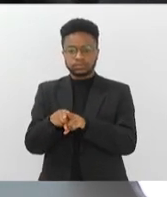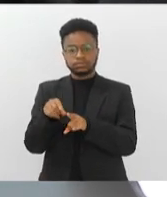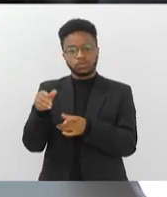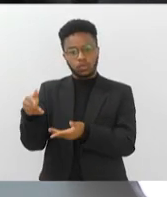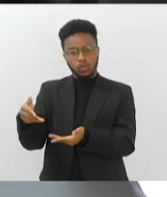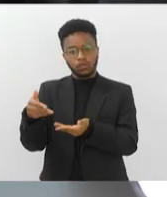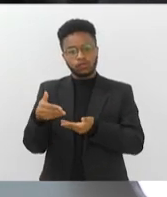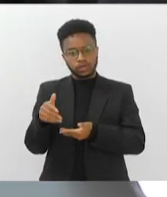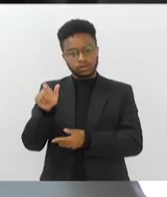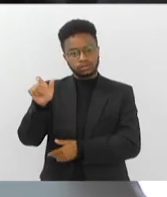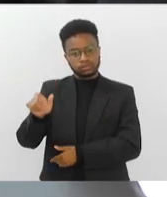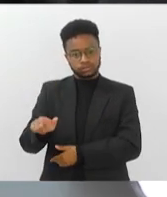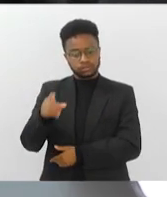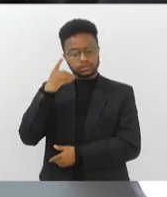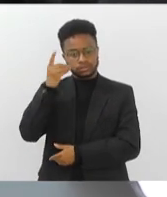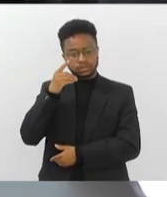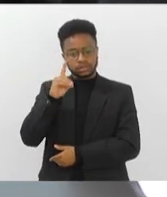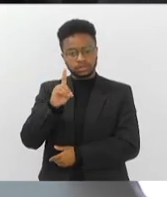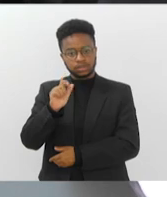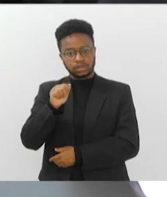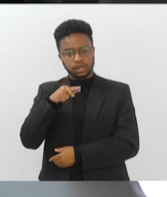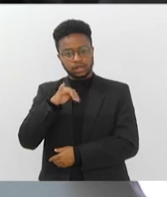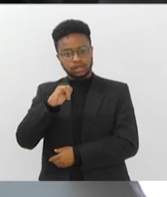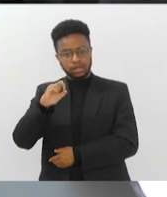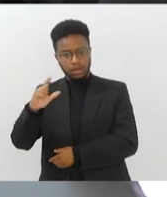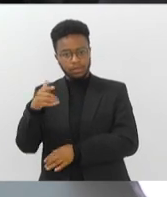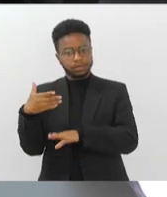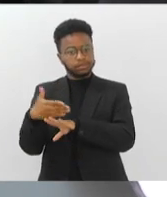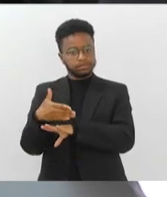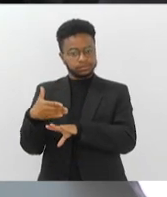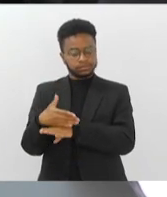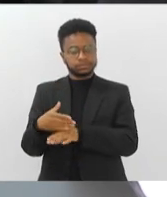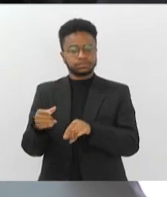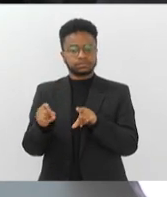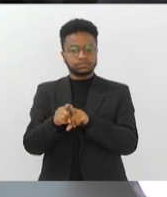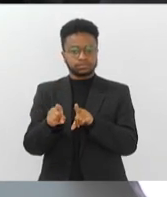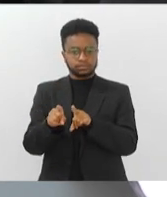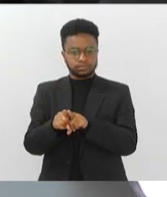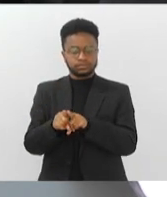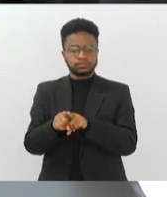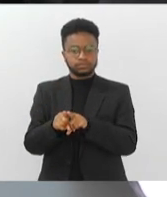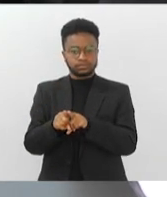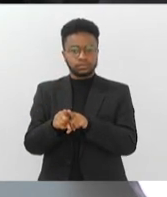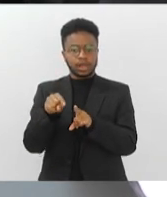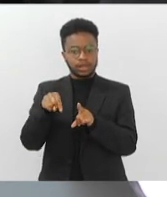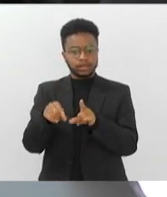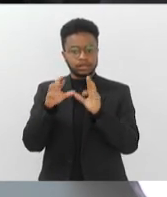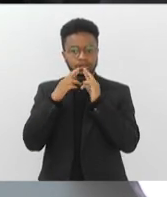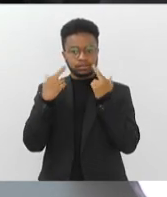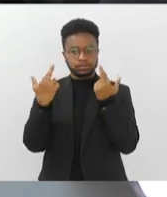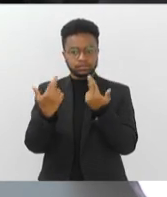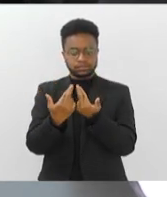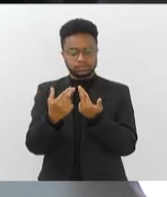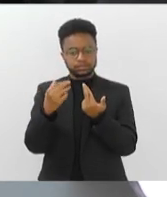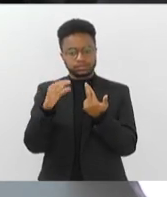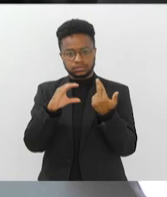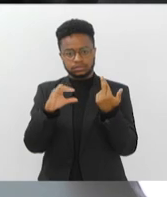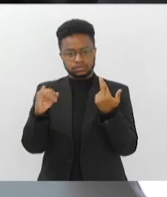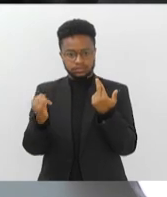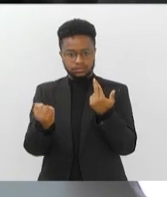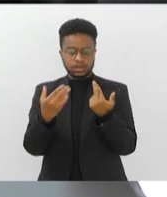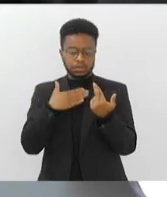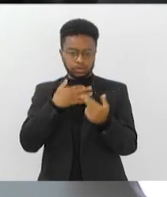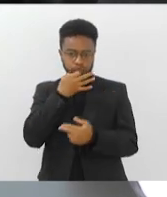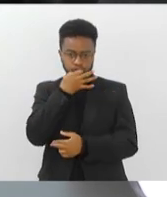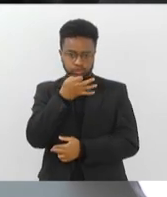chamaria, o deputado Daniel Librelon, também para essa oitiva aqui. Perfeito. Na CCJ. É a minha